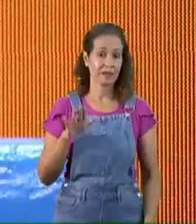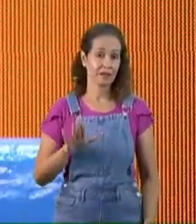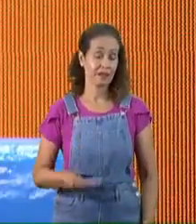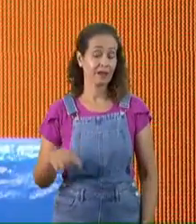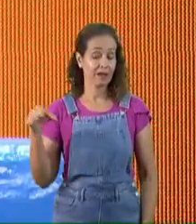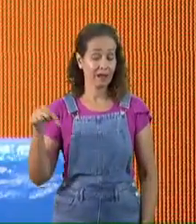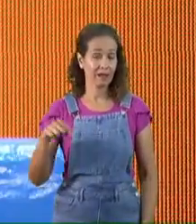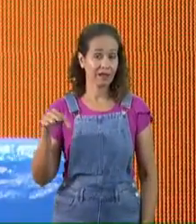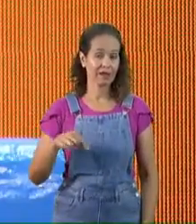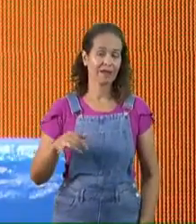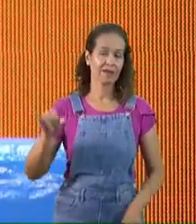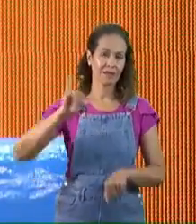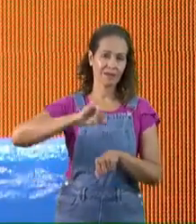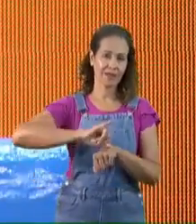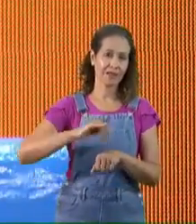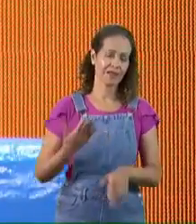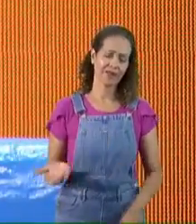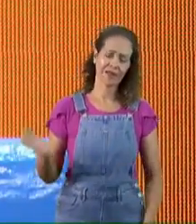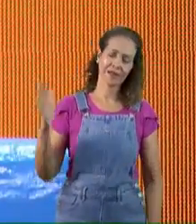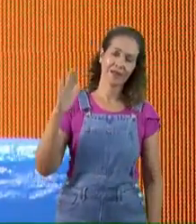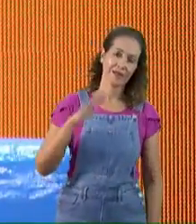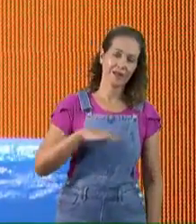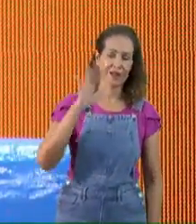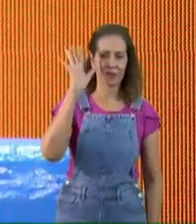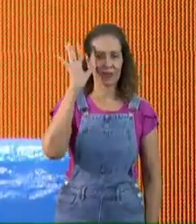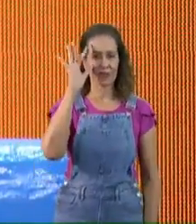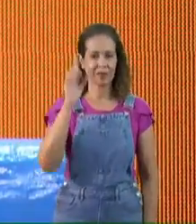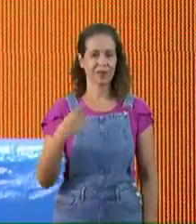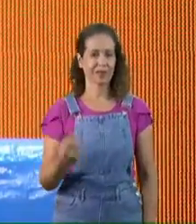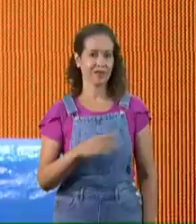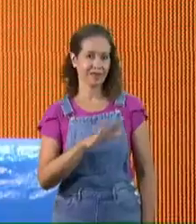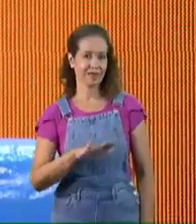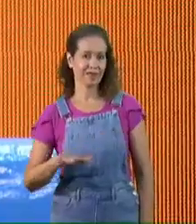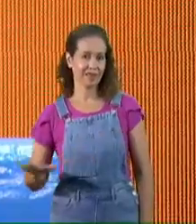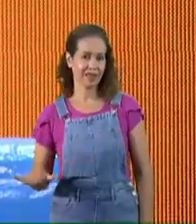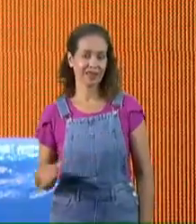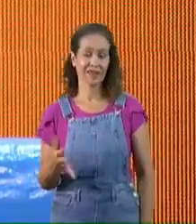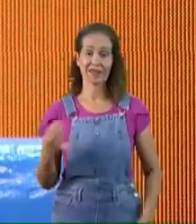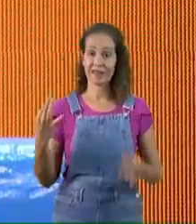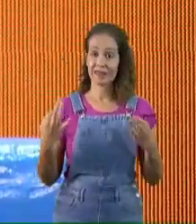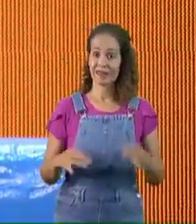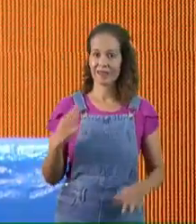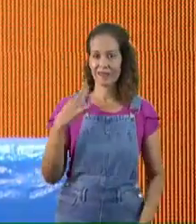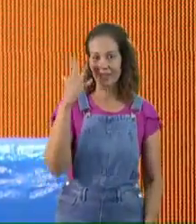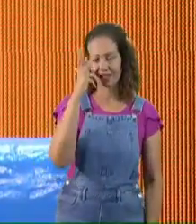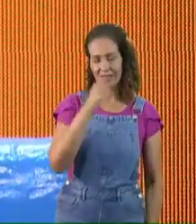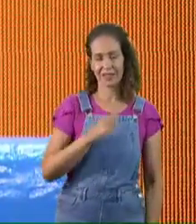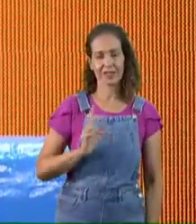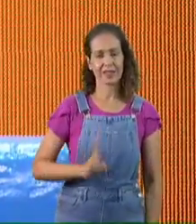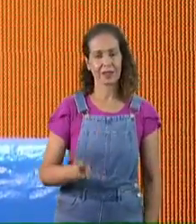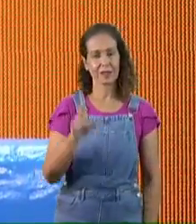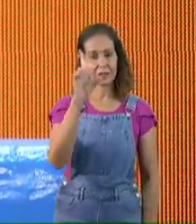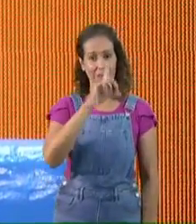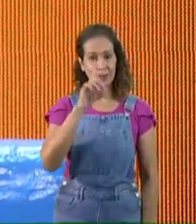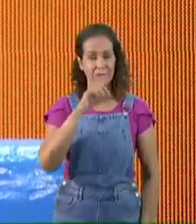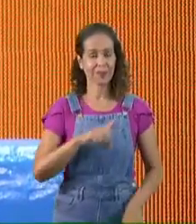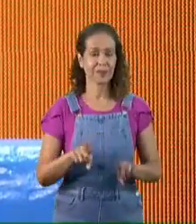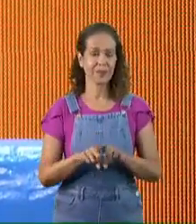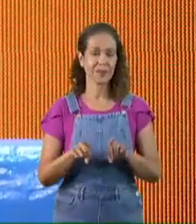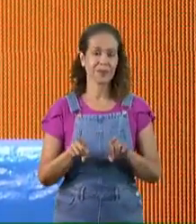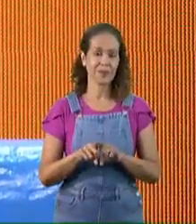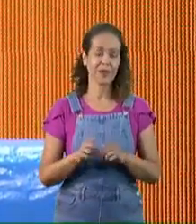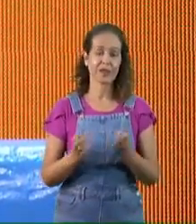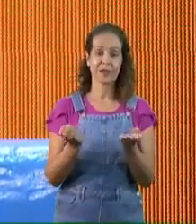na Matriz. Então, venha prestigiar nossas crianças, que eu tenho certeza que vai ser lindo. Todo domingo também temos aí a nossa